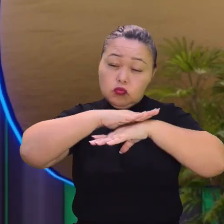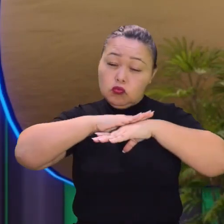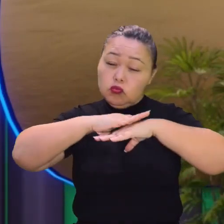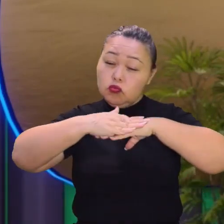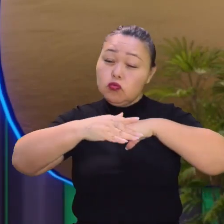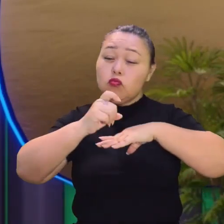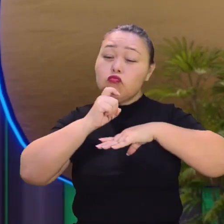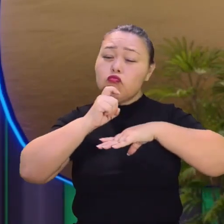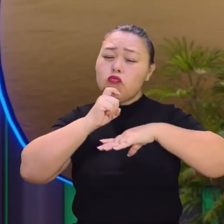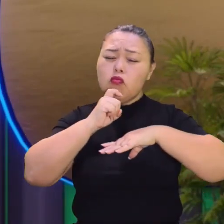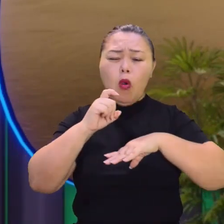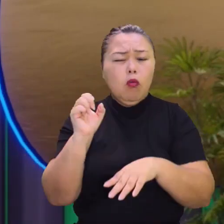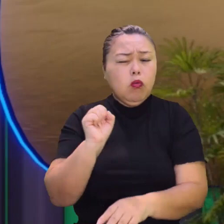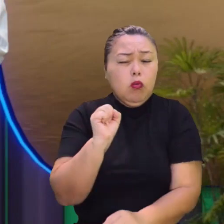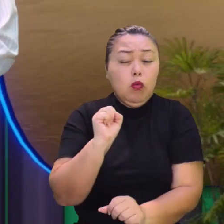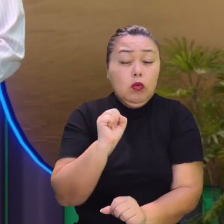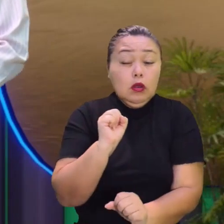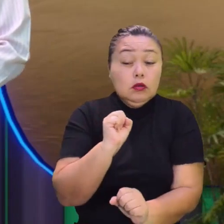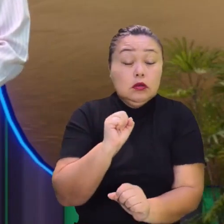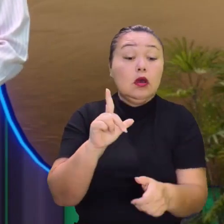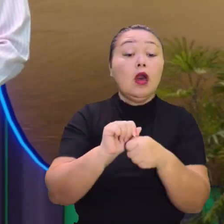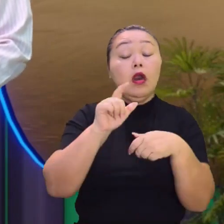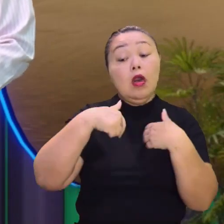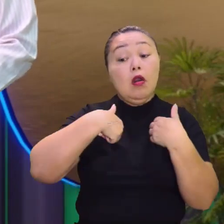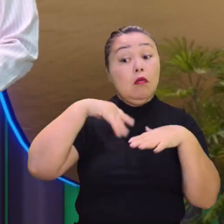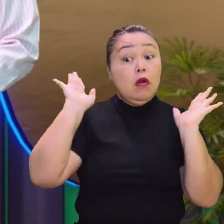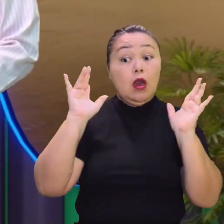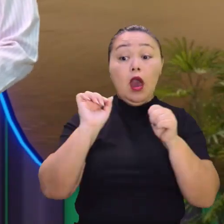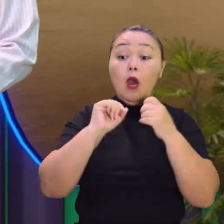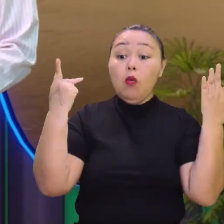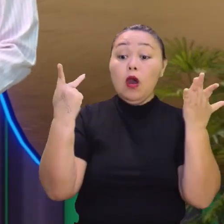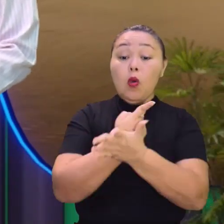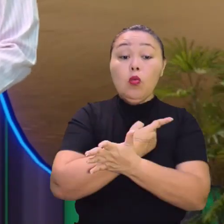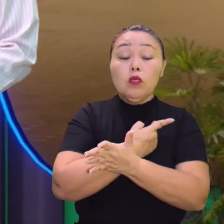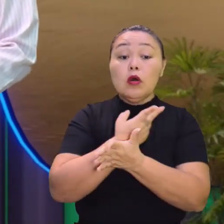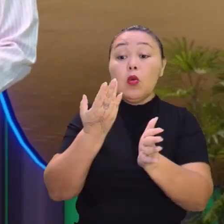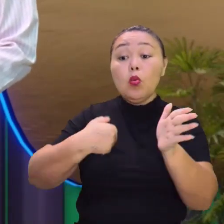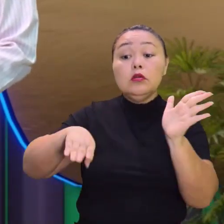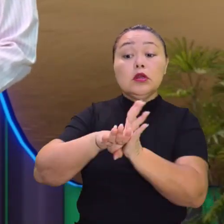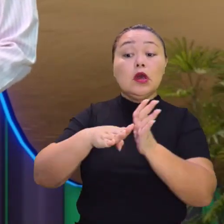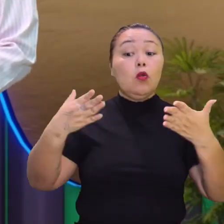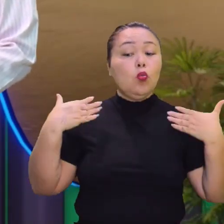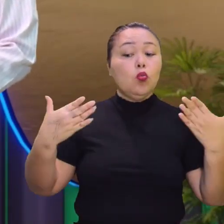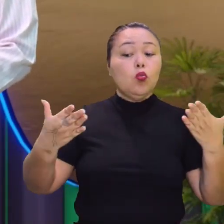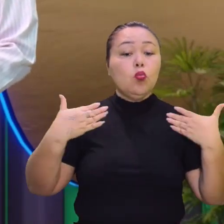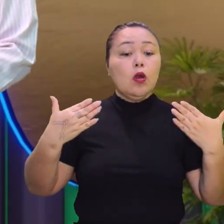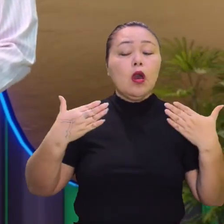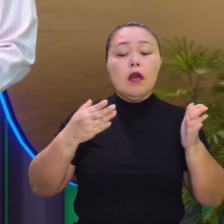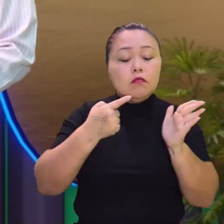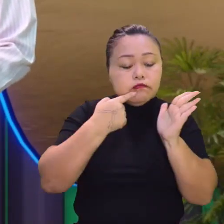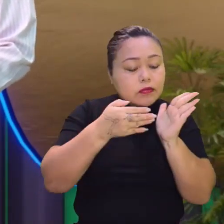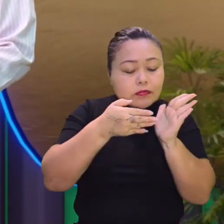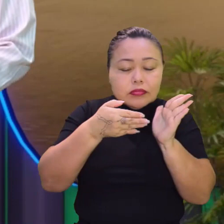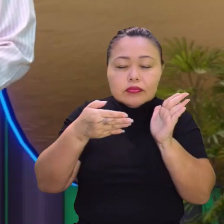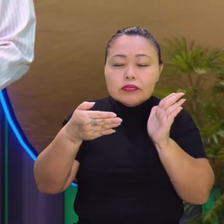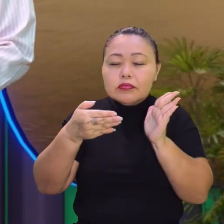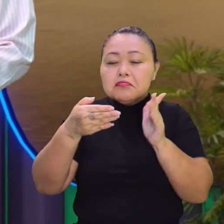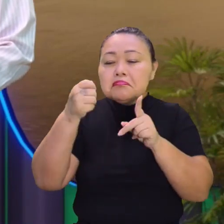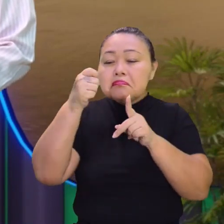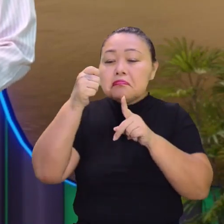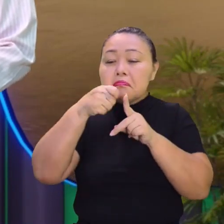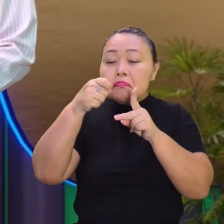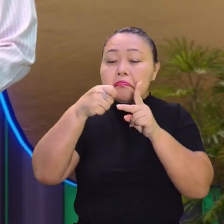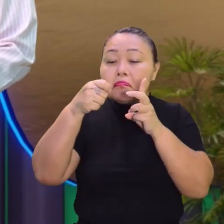clima é gelo, é frio demais. E o que vai acontecer? Quando chega no verão, é curto o verão, é 2,